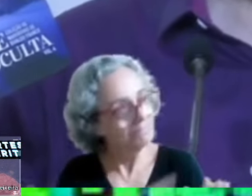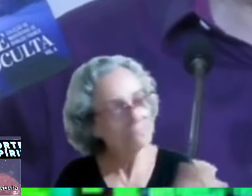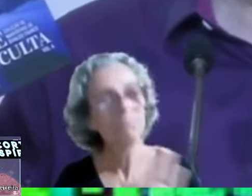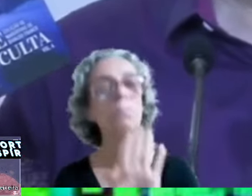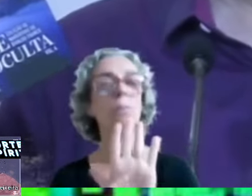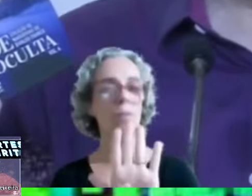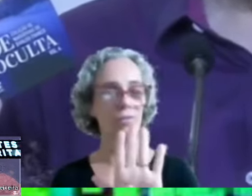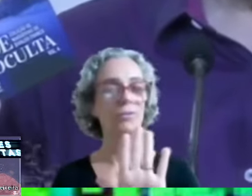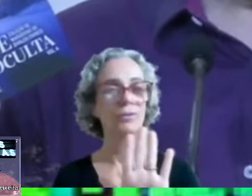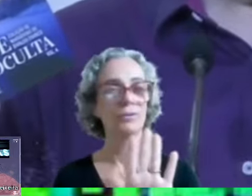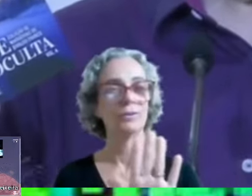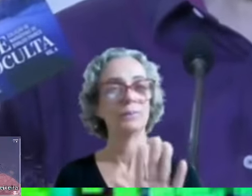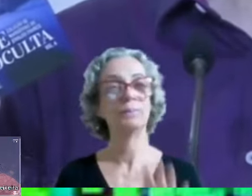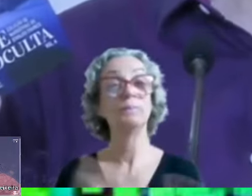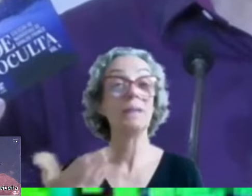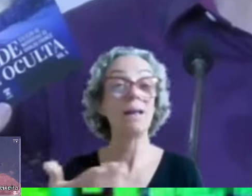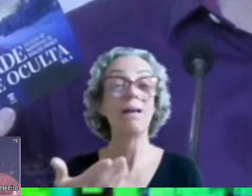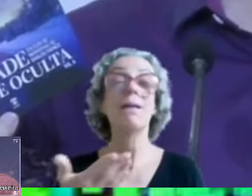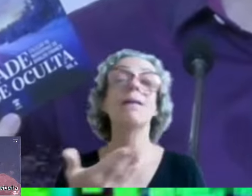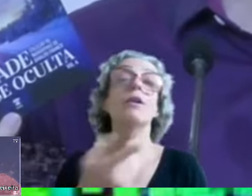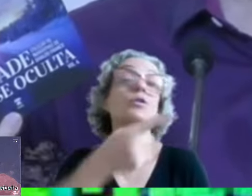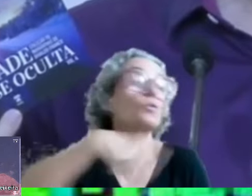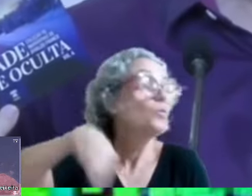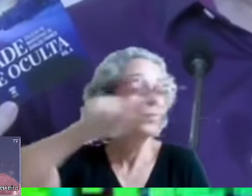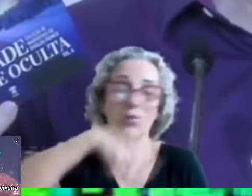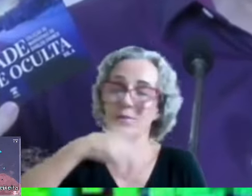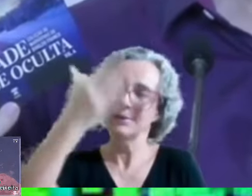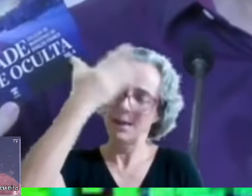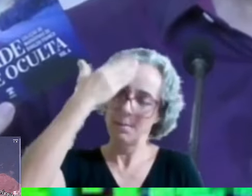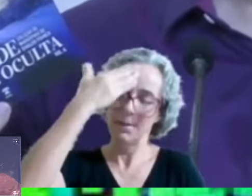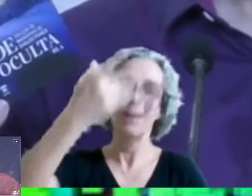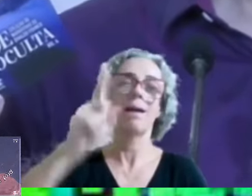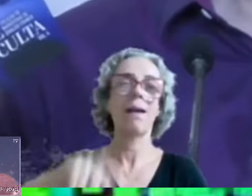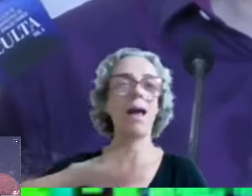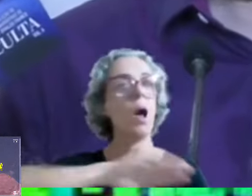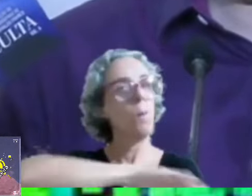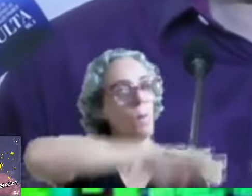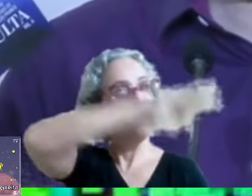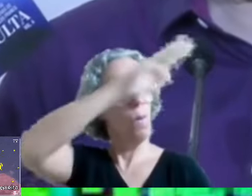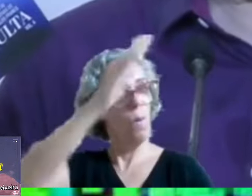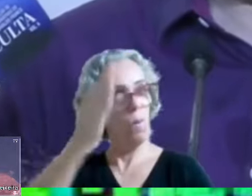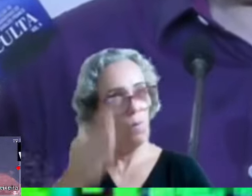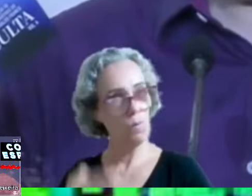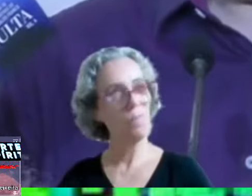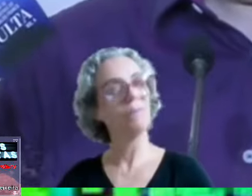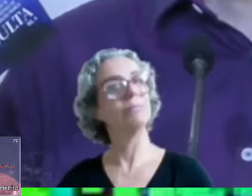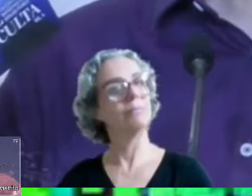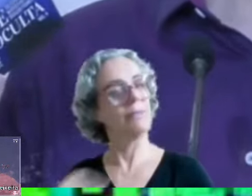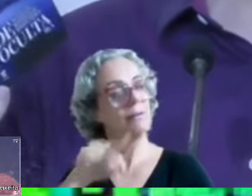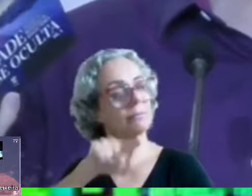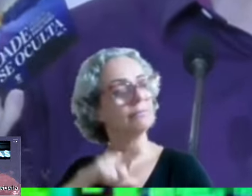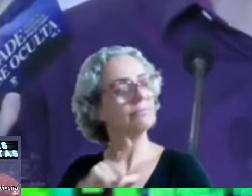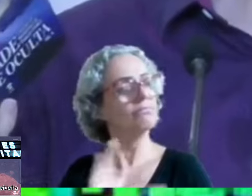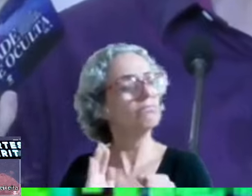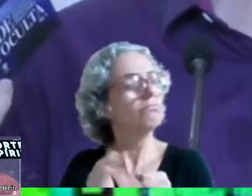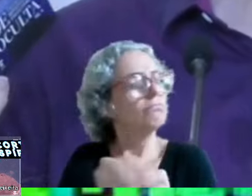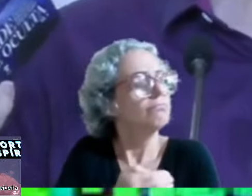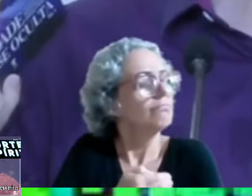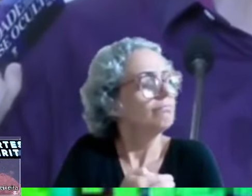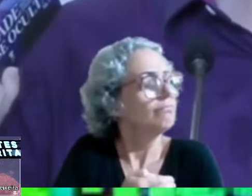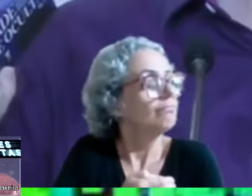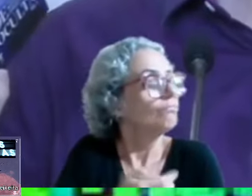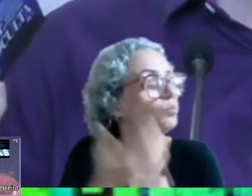era sagrada e que aquela montanha era a portadora de um mistério. A pessoa que